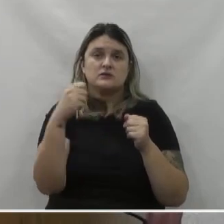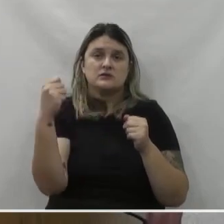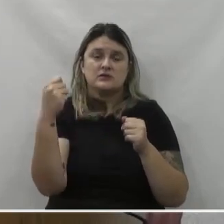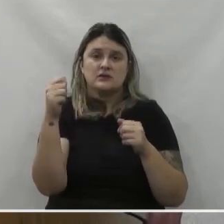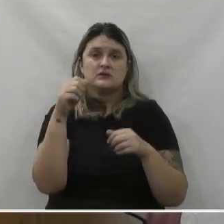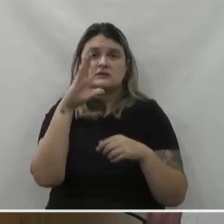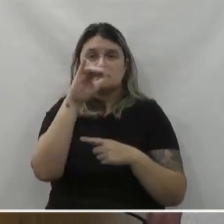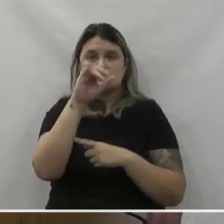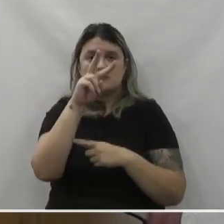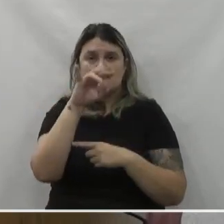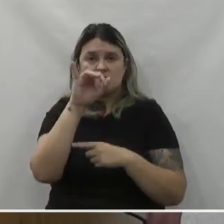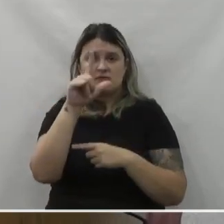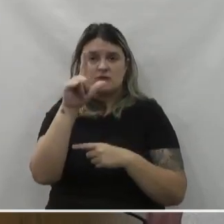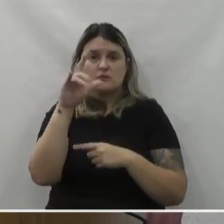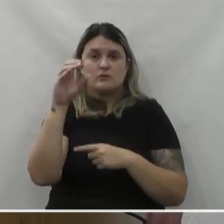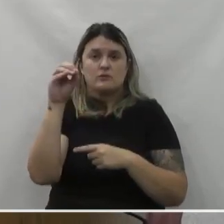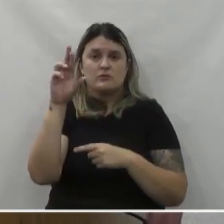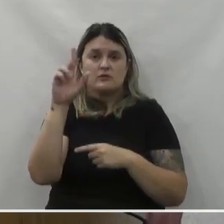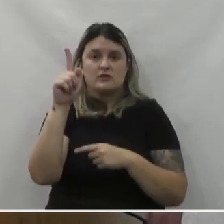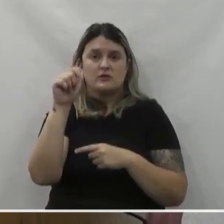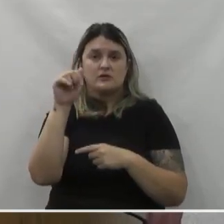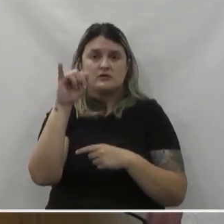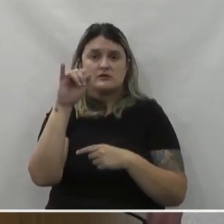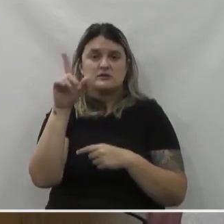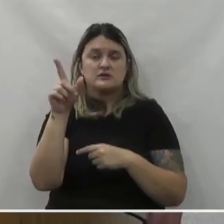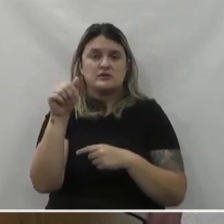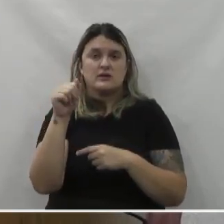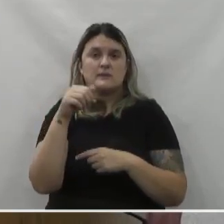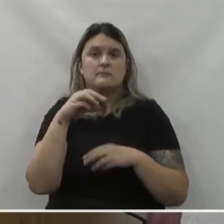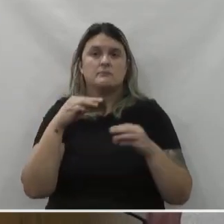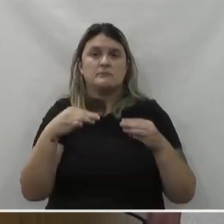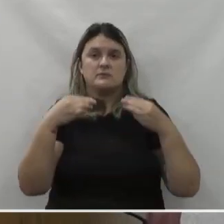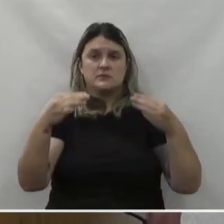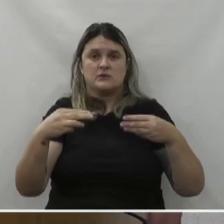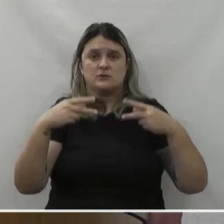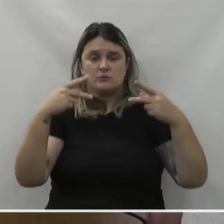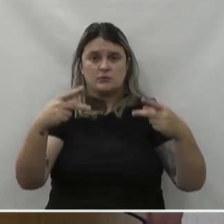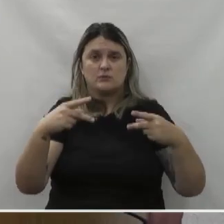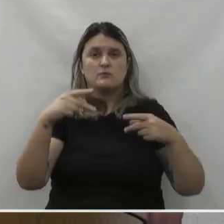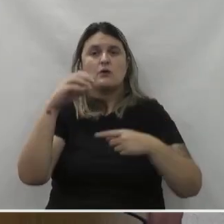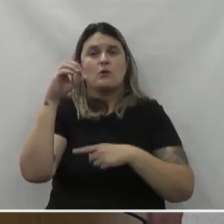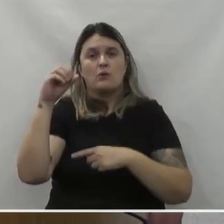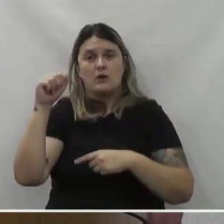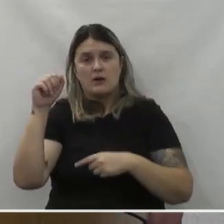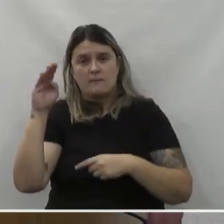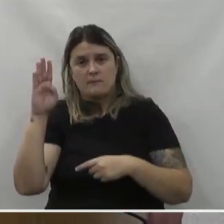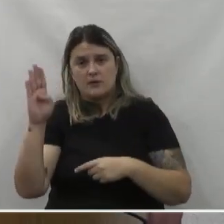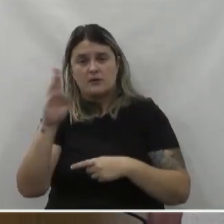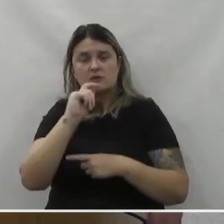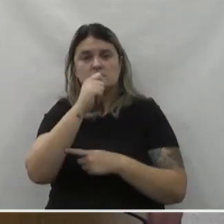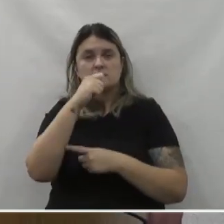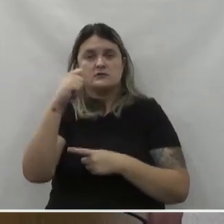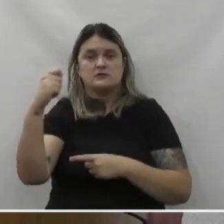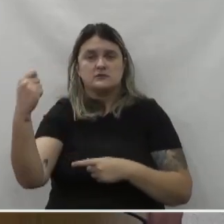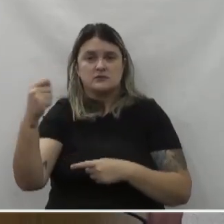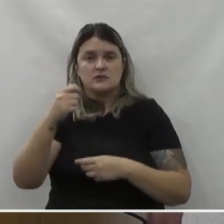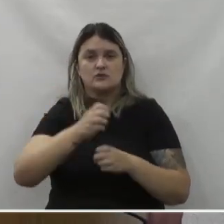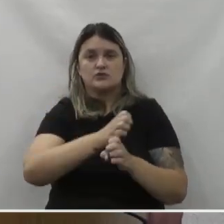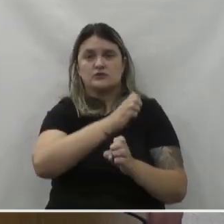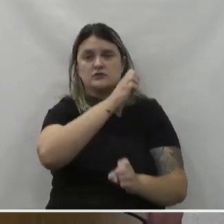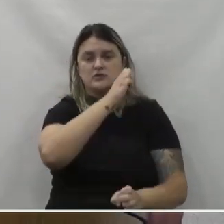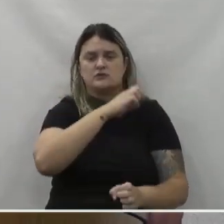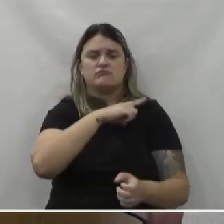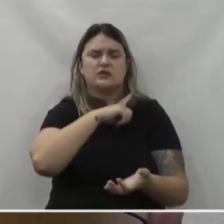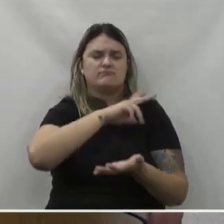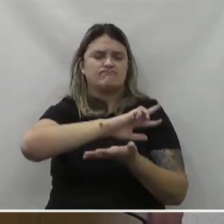civil organizada, o Ministério Público estar presente, a OAB, a Associação dos Engenheiros,